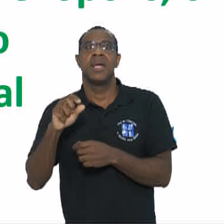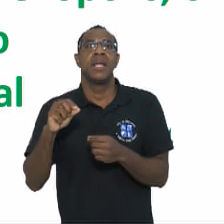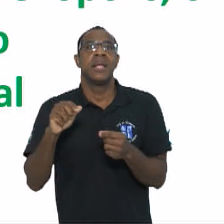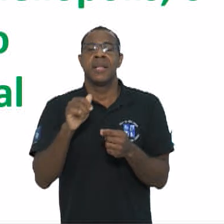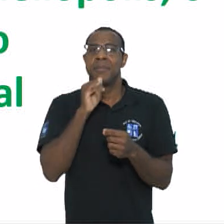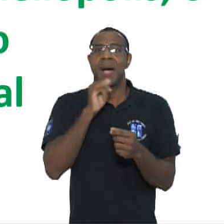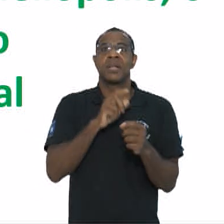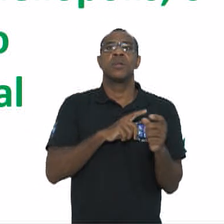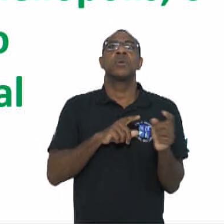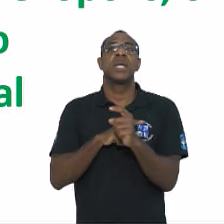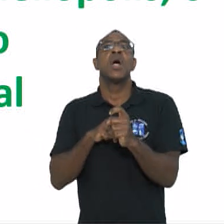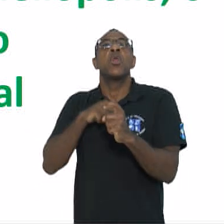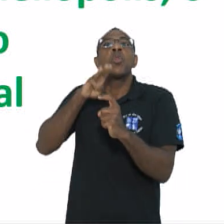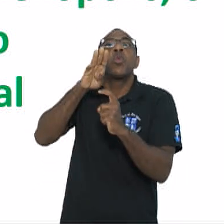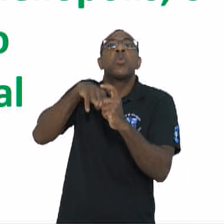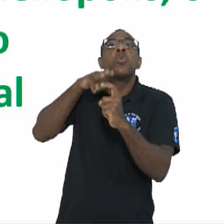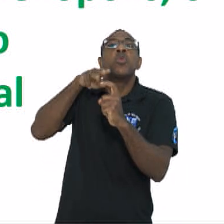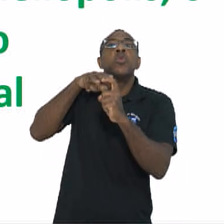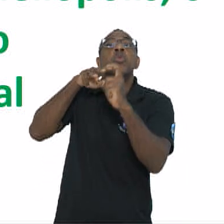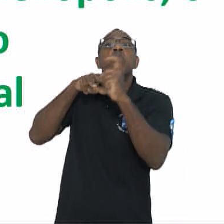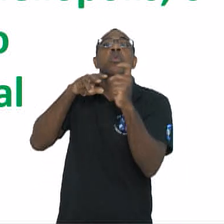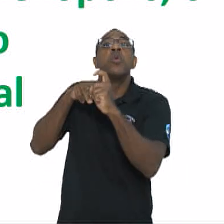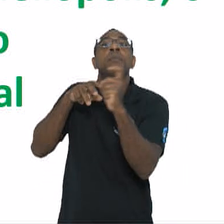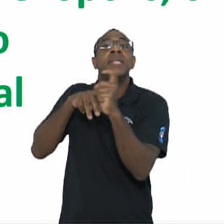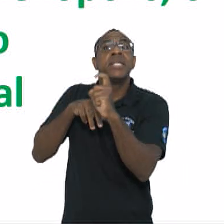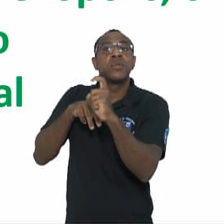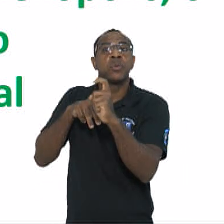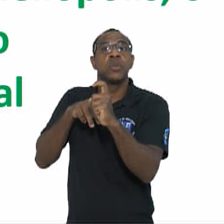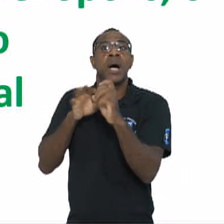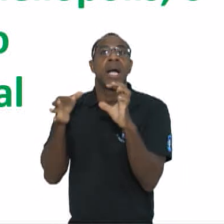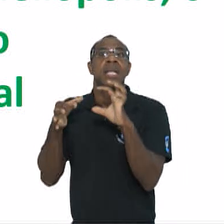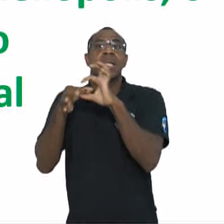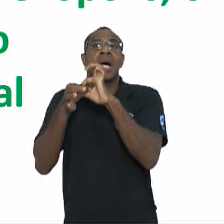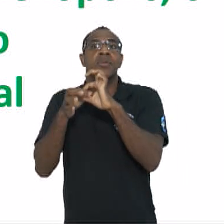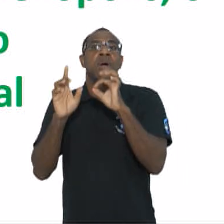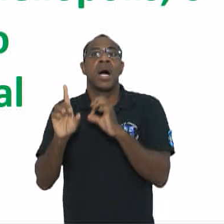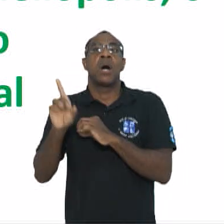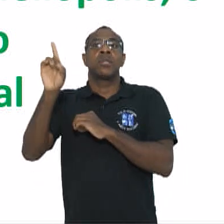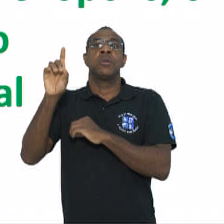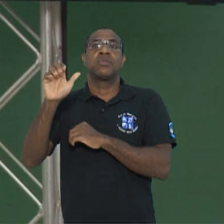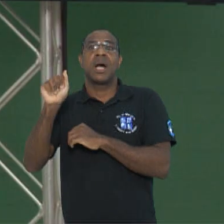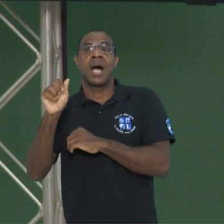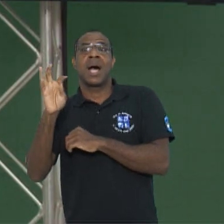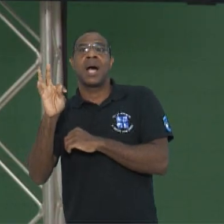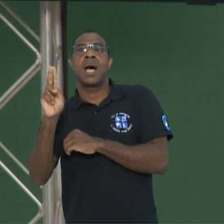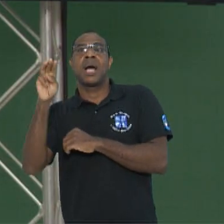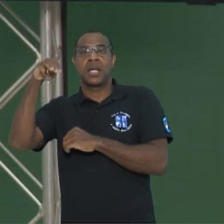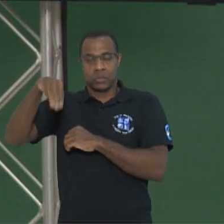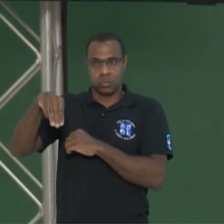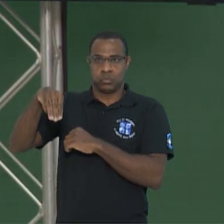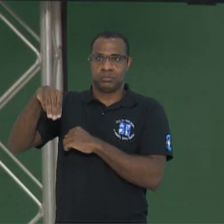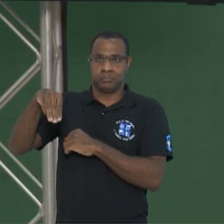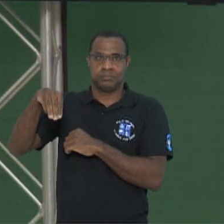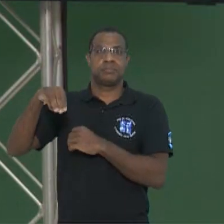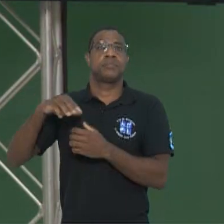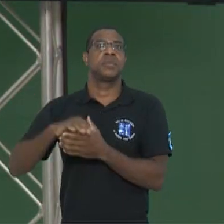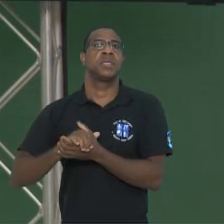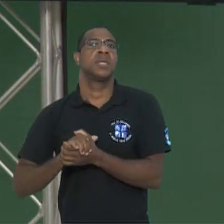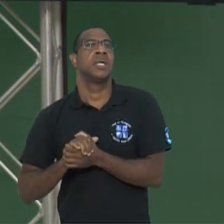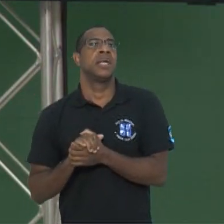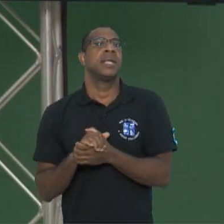da origem do universo ligado ao deus Atum, que nasce da água primordial Num, que estaria numa espécie